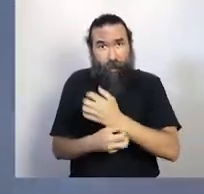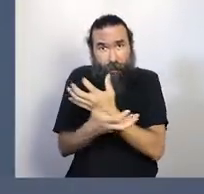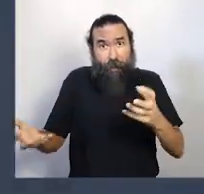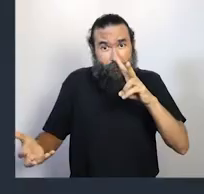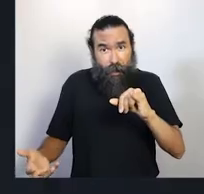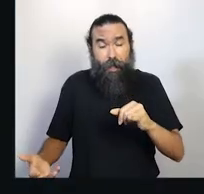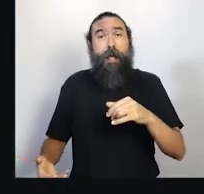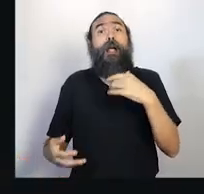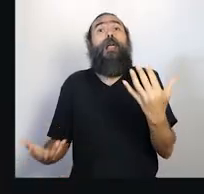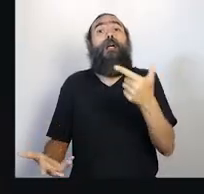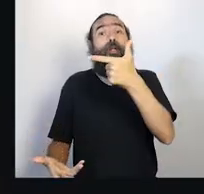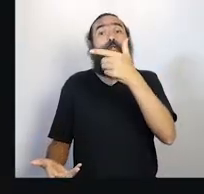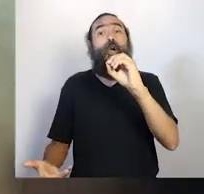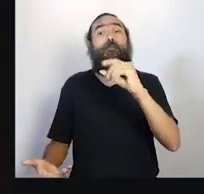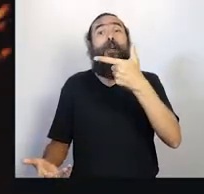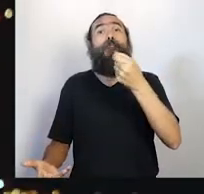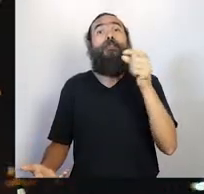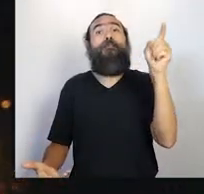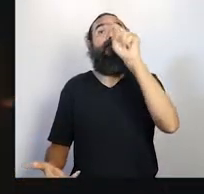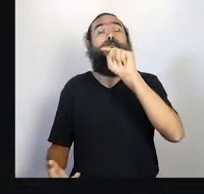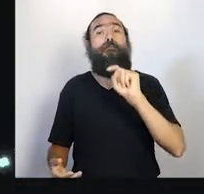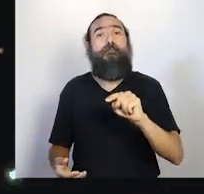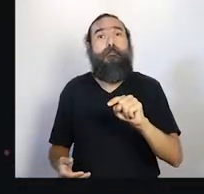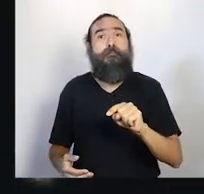encontro esse ano? E em 2020?